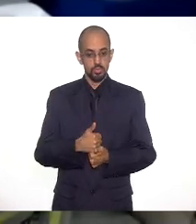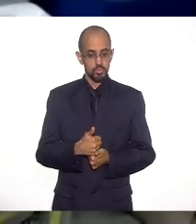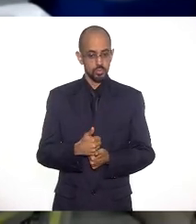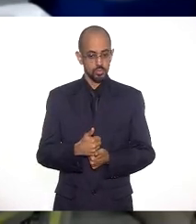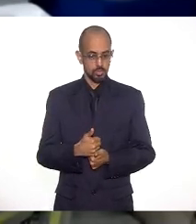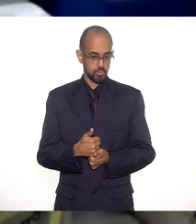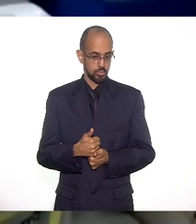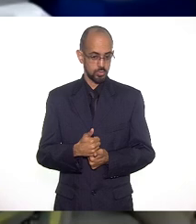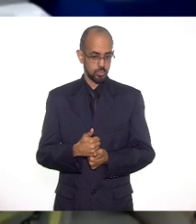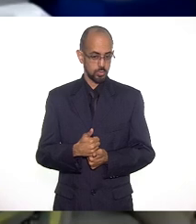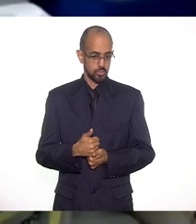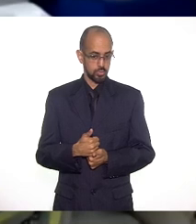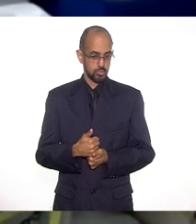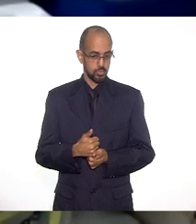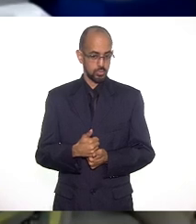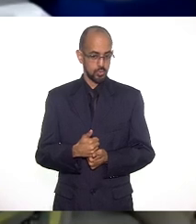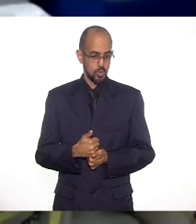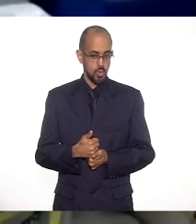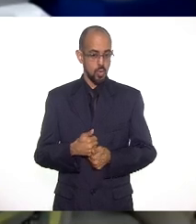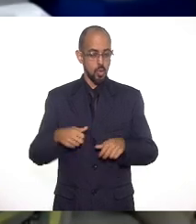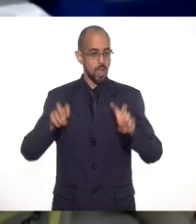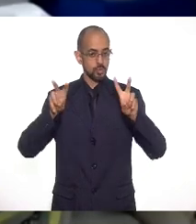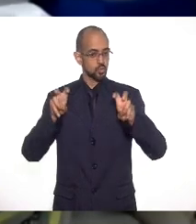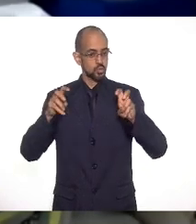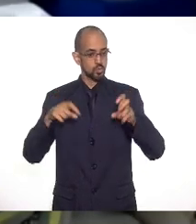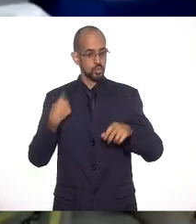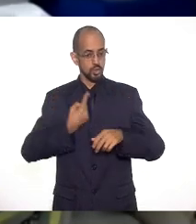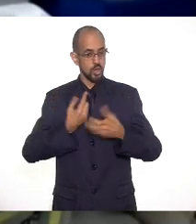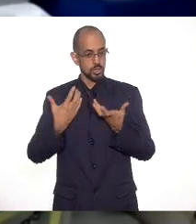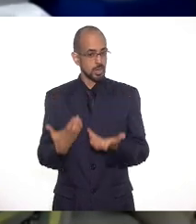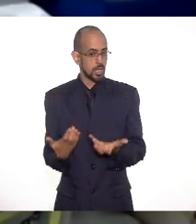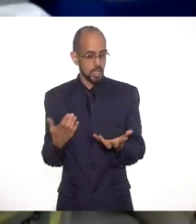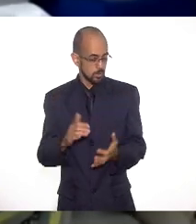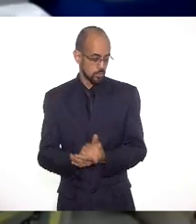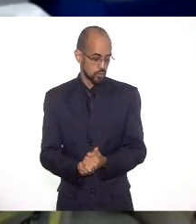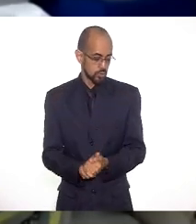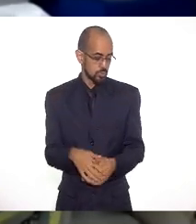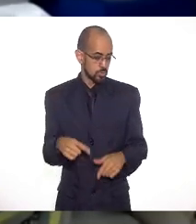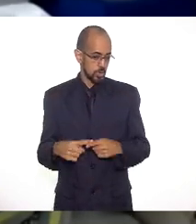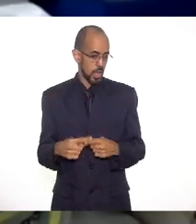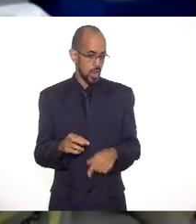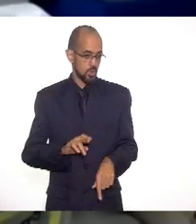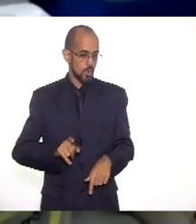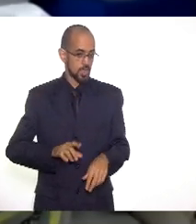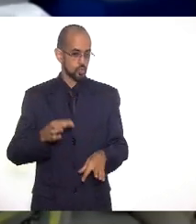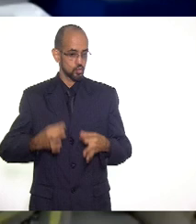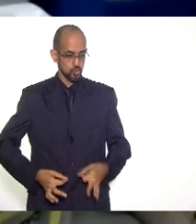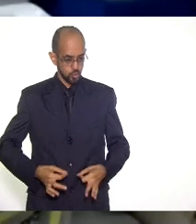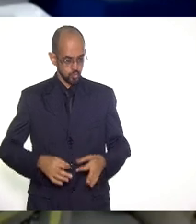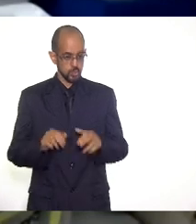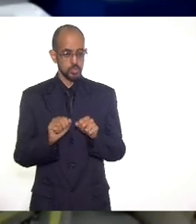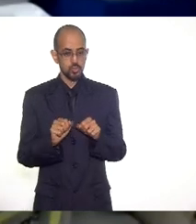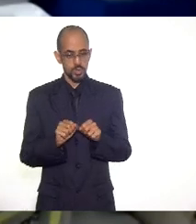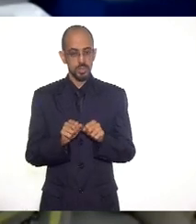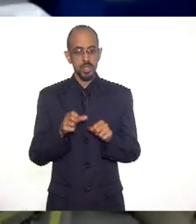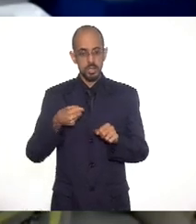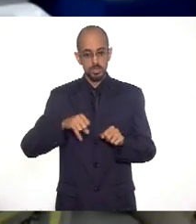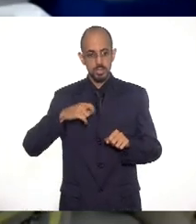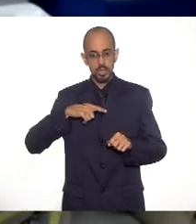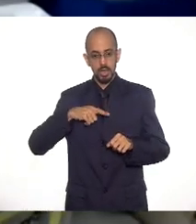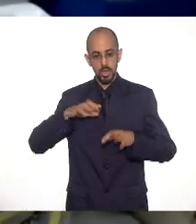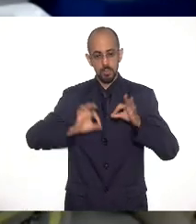que a gente quer fazer com que prevaleça, porque não é justo fazer isso a partir do projeto do Márcio Gualberto, que tem projetos sobre a